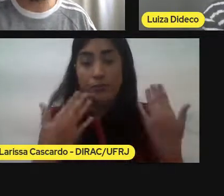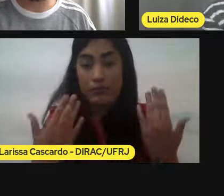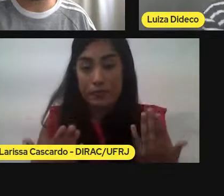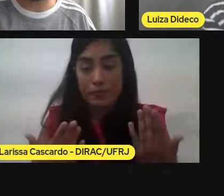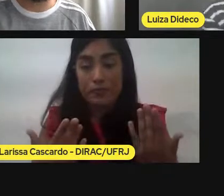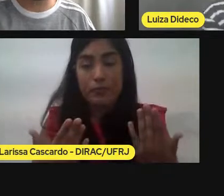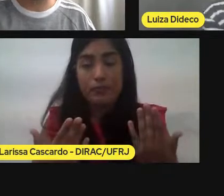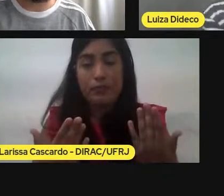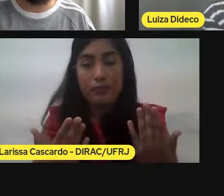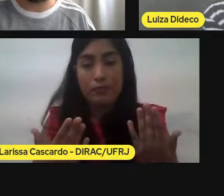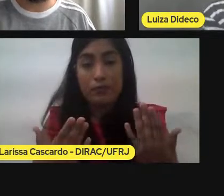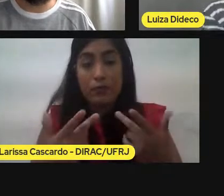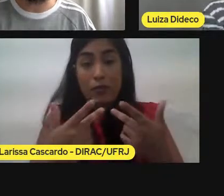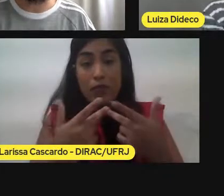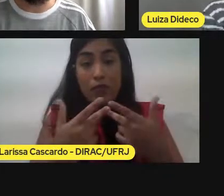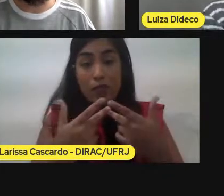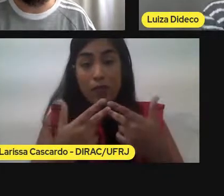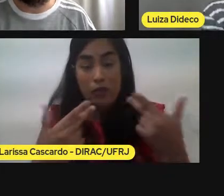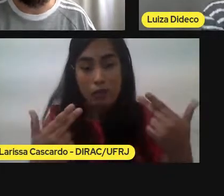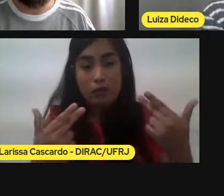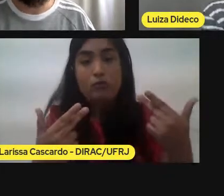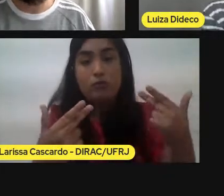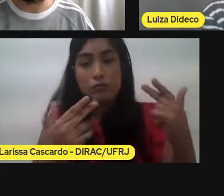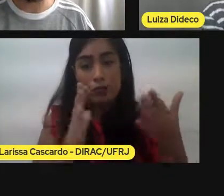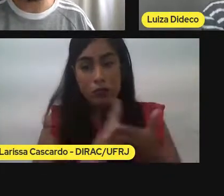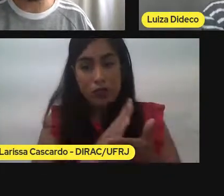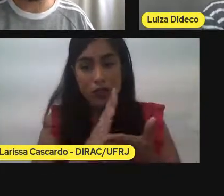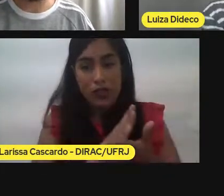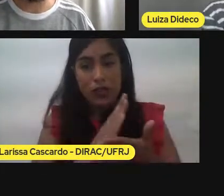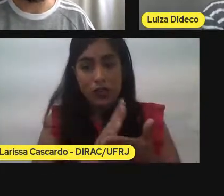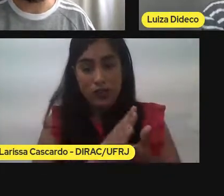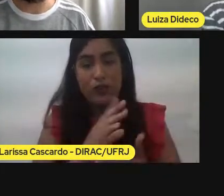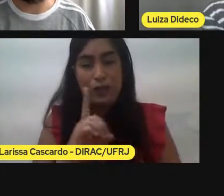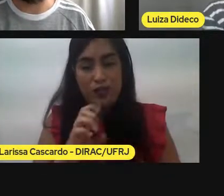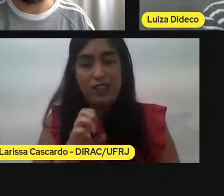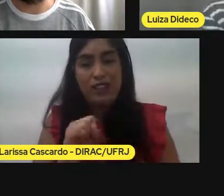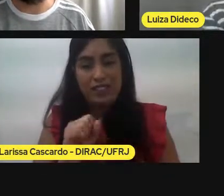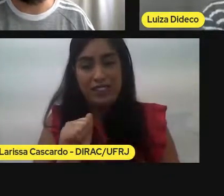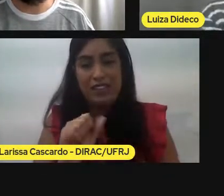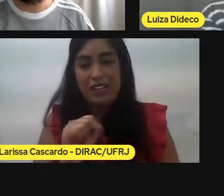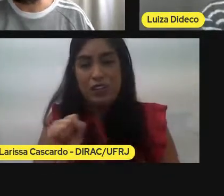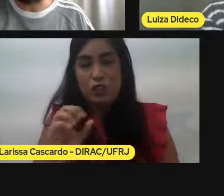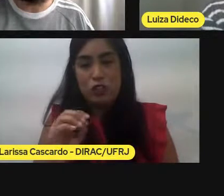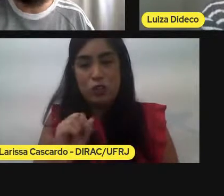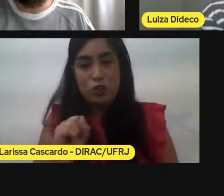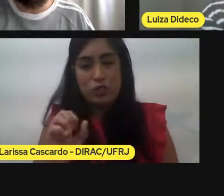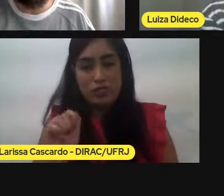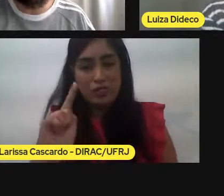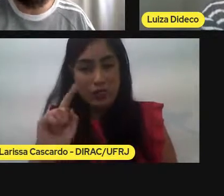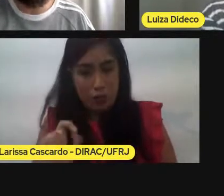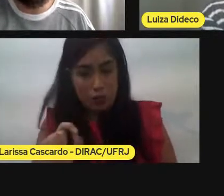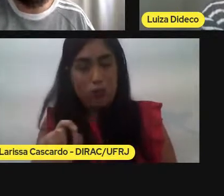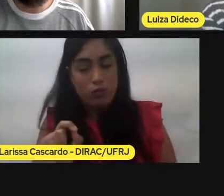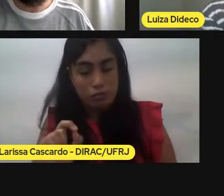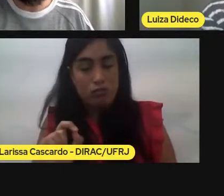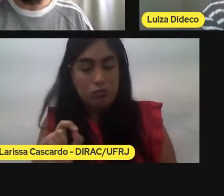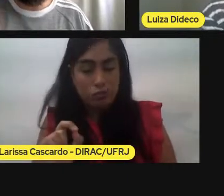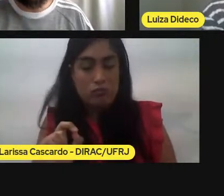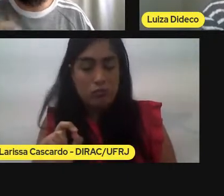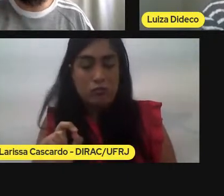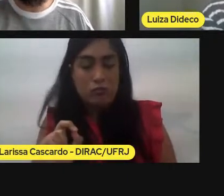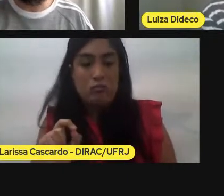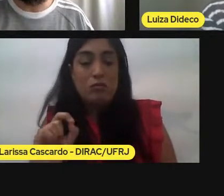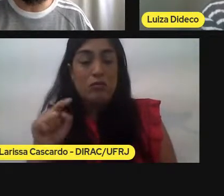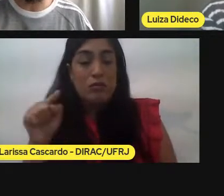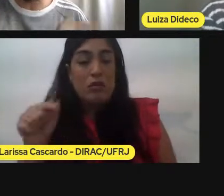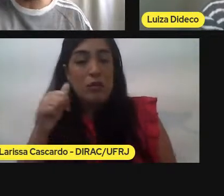ocorrências do livro do Desassossego, por exemplo, numa edição brasileira da professora Leila Perrone Moisés, que é uma edição livre. Porque